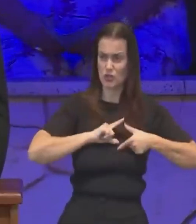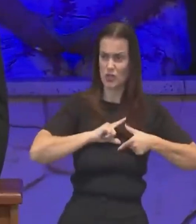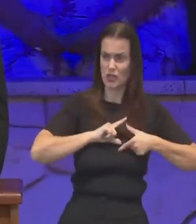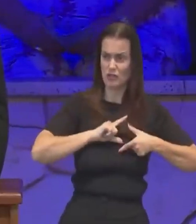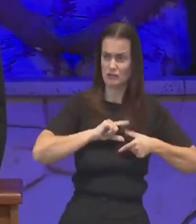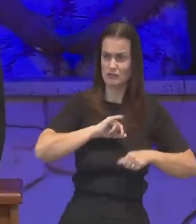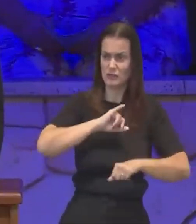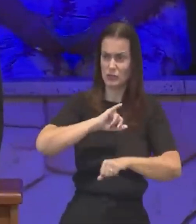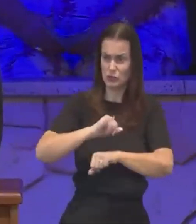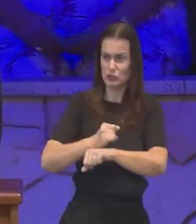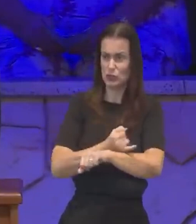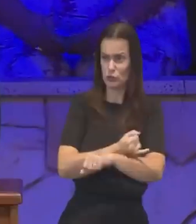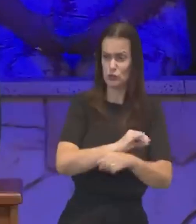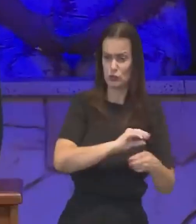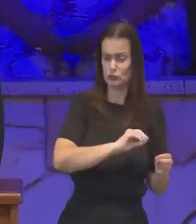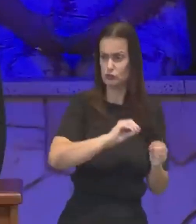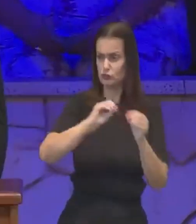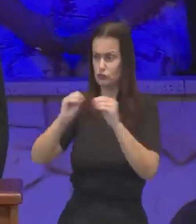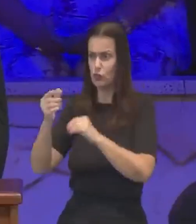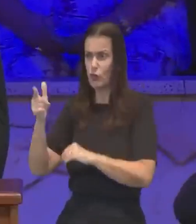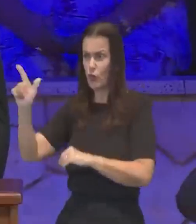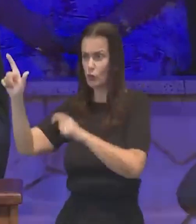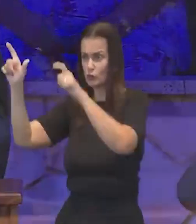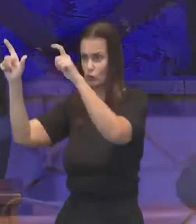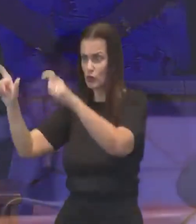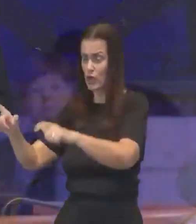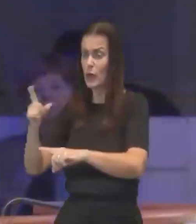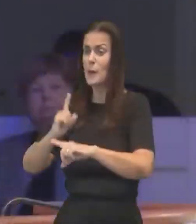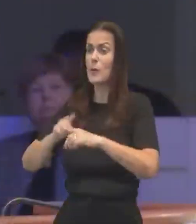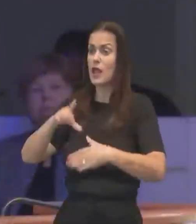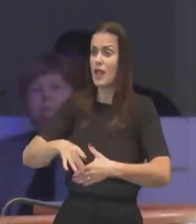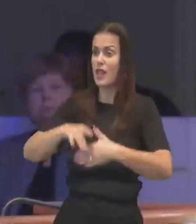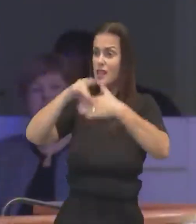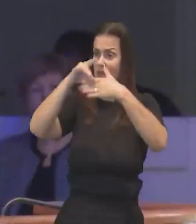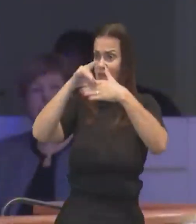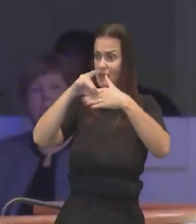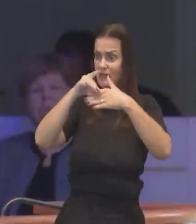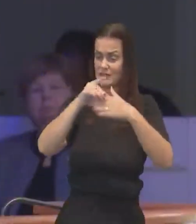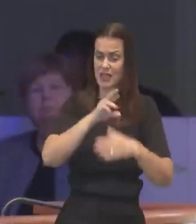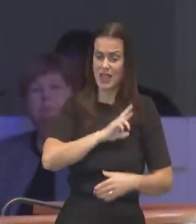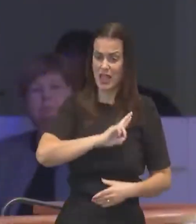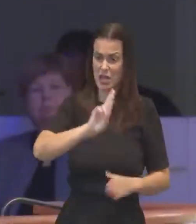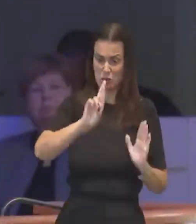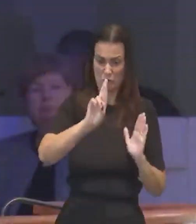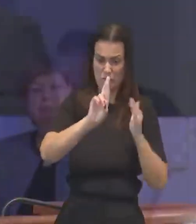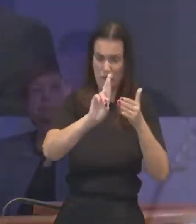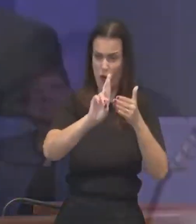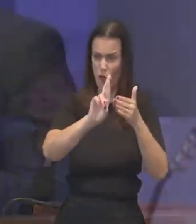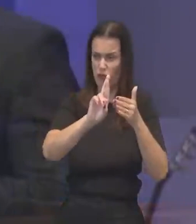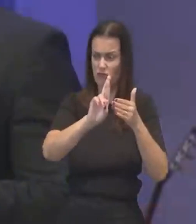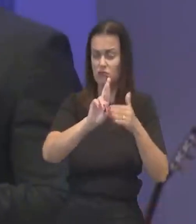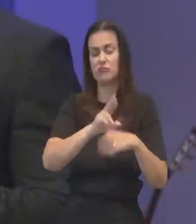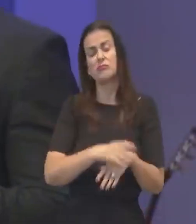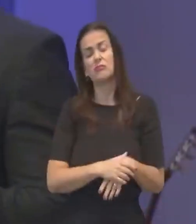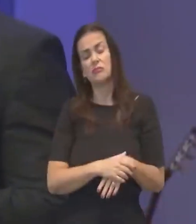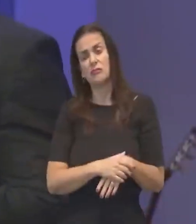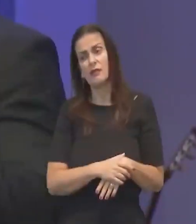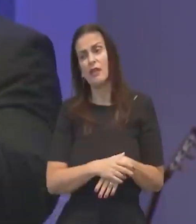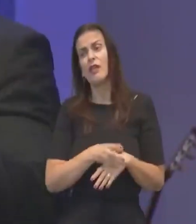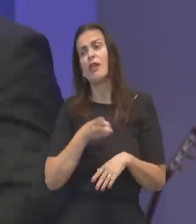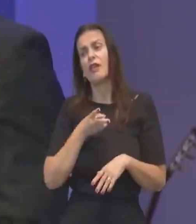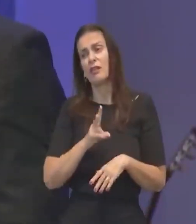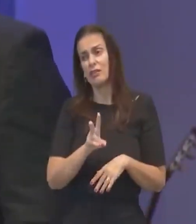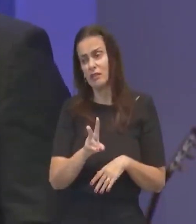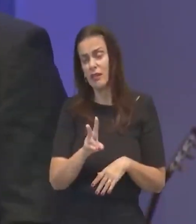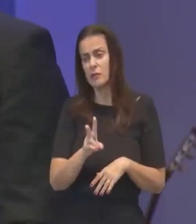porque toda a liderança, todos os religiosos estavam com seus olhos